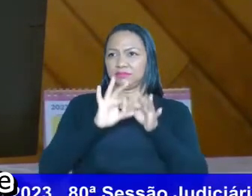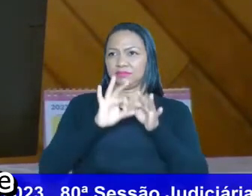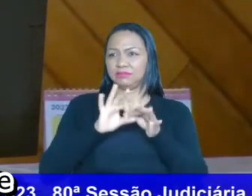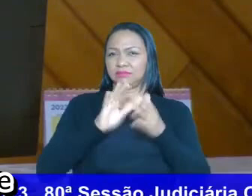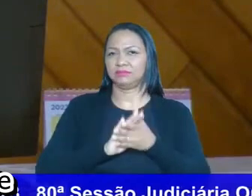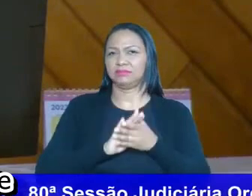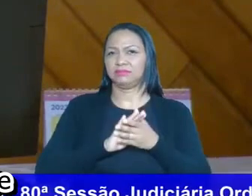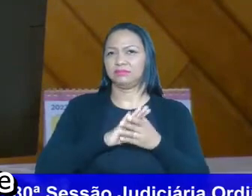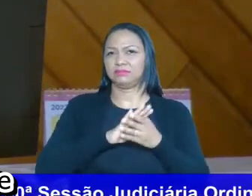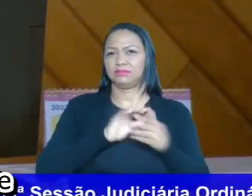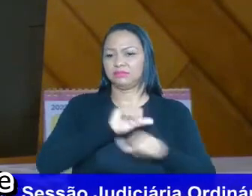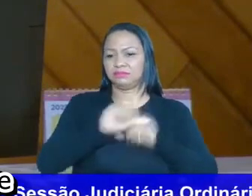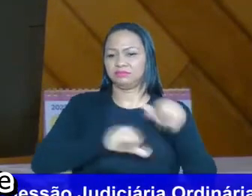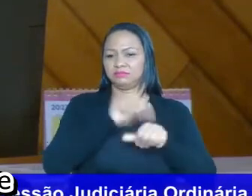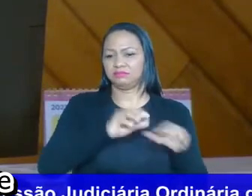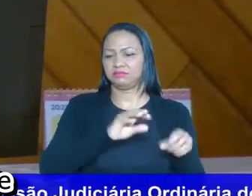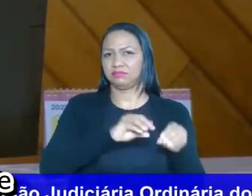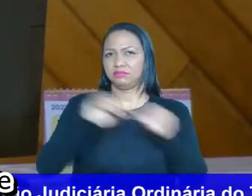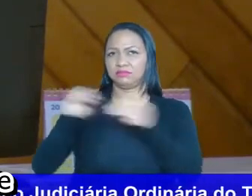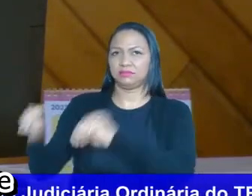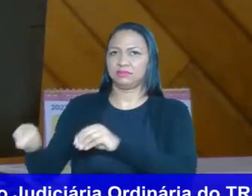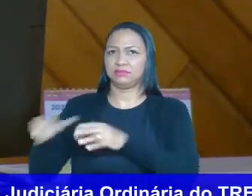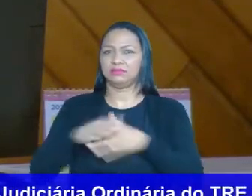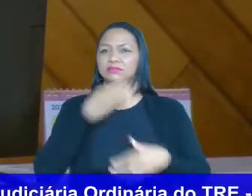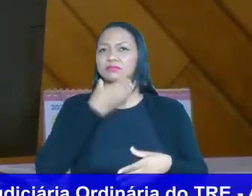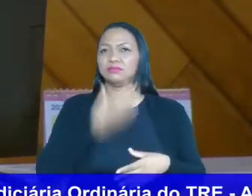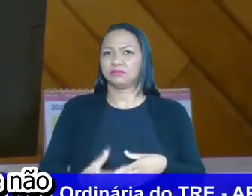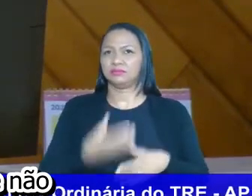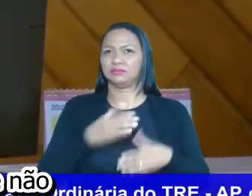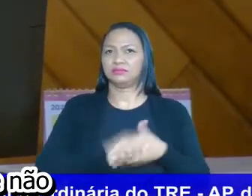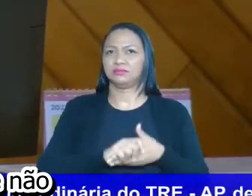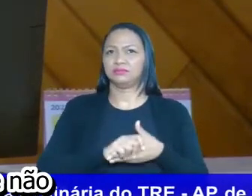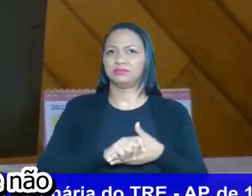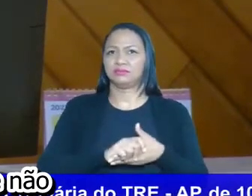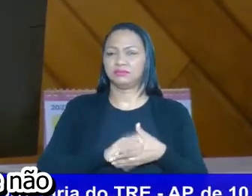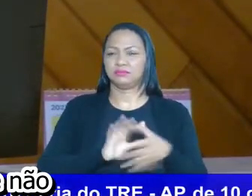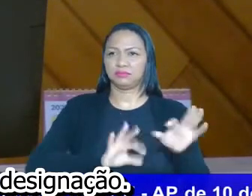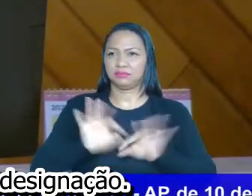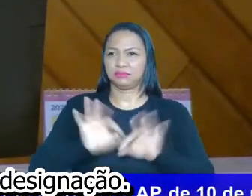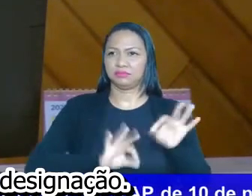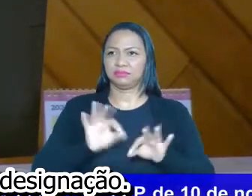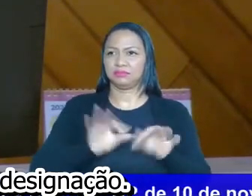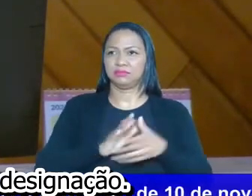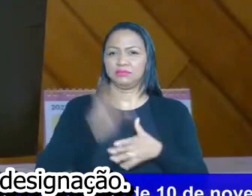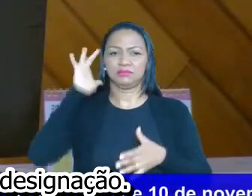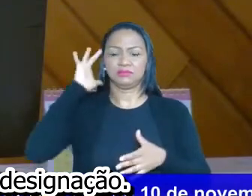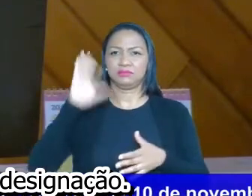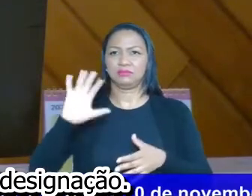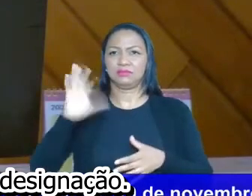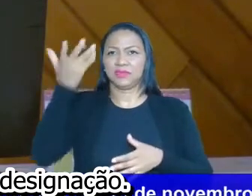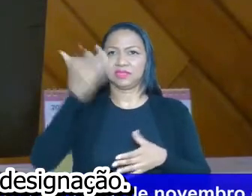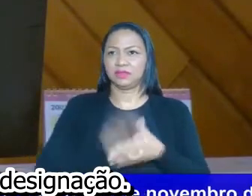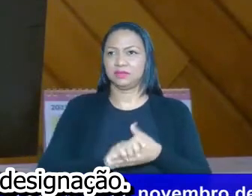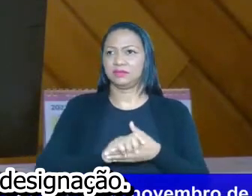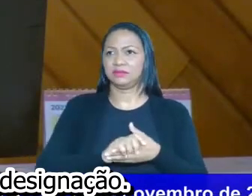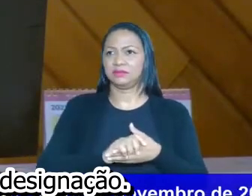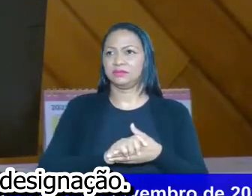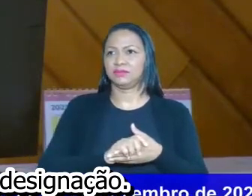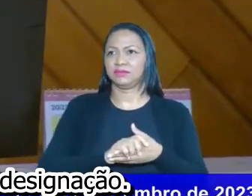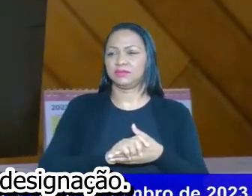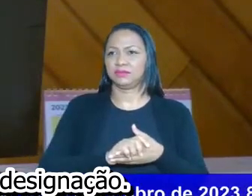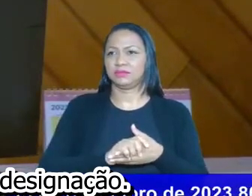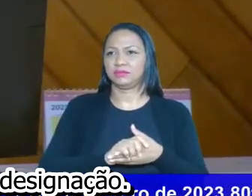redesignarmos todo para dezembro, talvez fosse o caso de a gente fazer esse ajuste, porque eu acho que não houve tempo hábil de intimar, inclusive, sobre